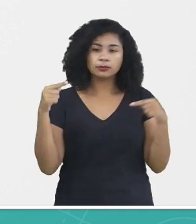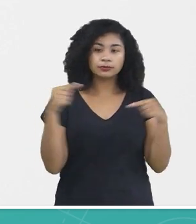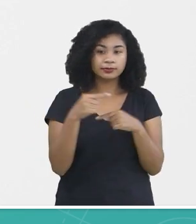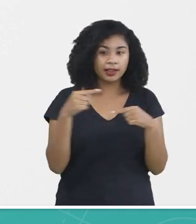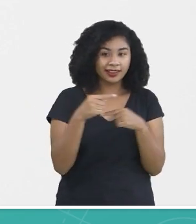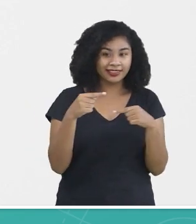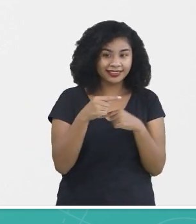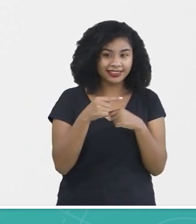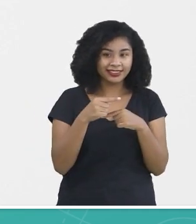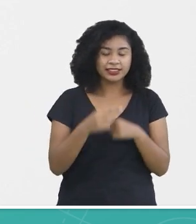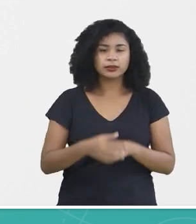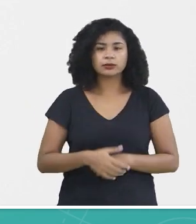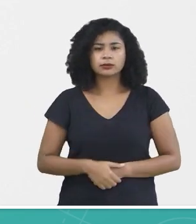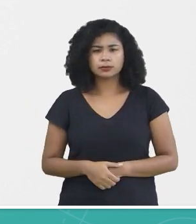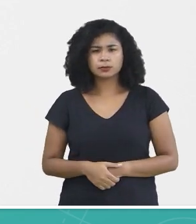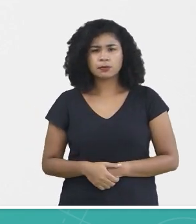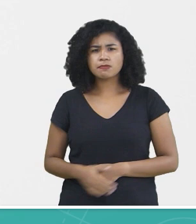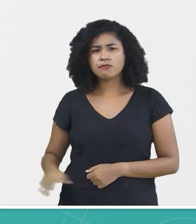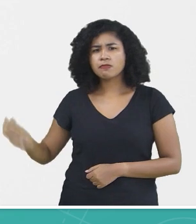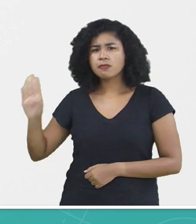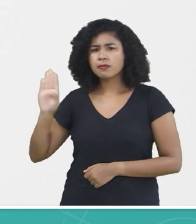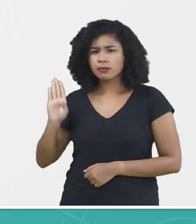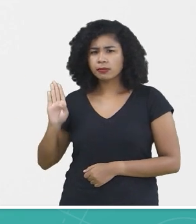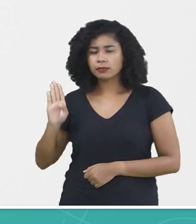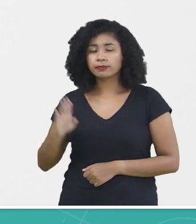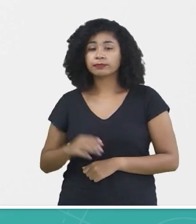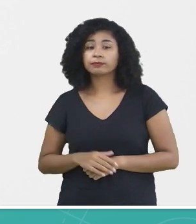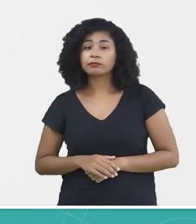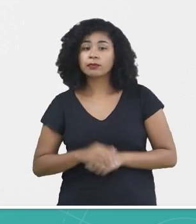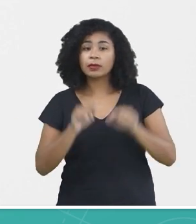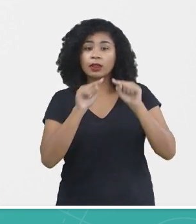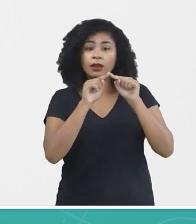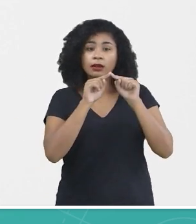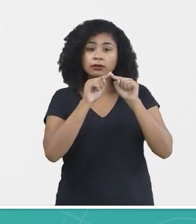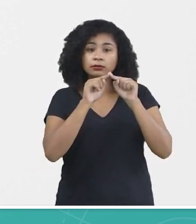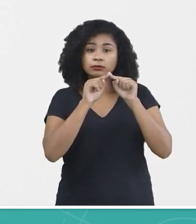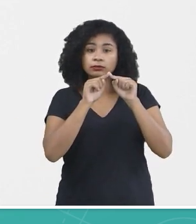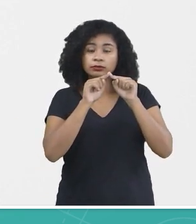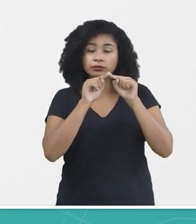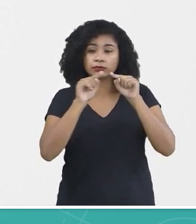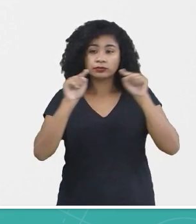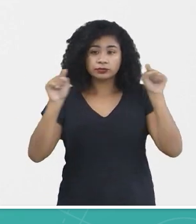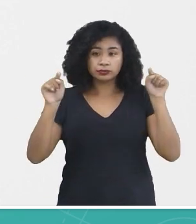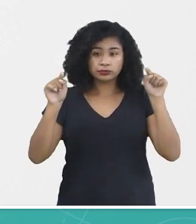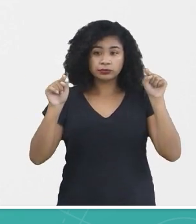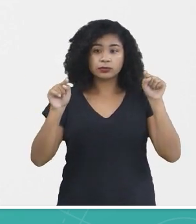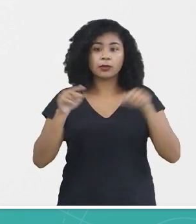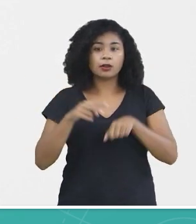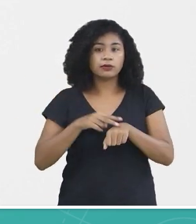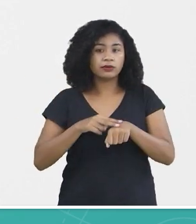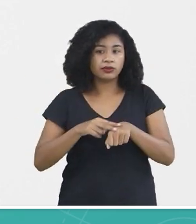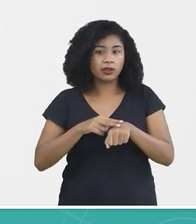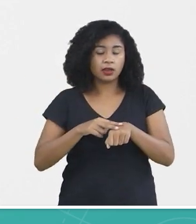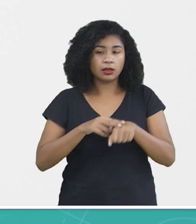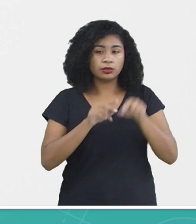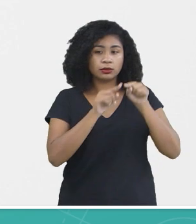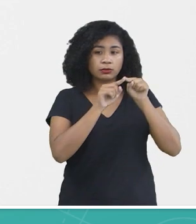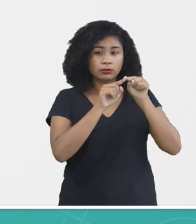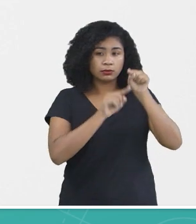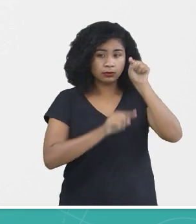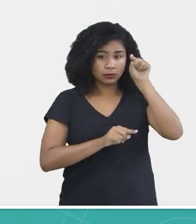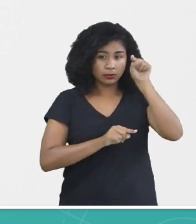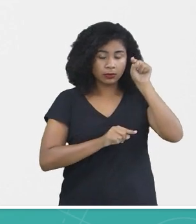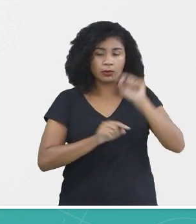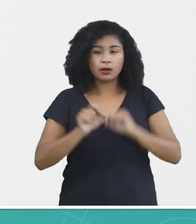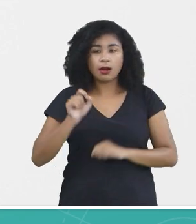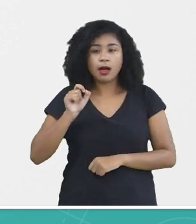meu pai? Ah, a reta verde e azul. Se você observar, elas se tocam em um ponto, concorrentes.